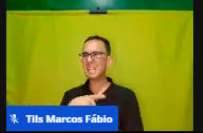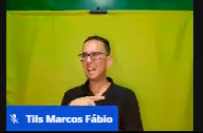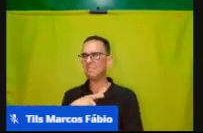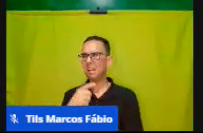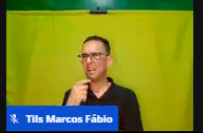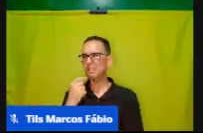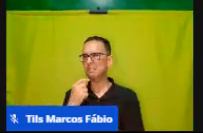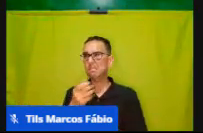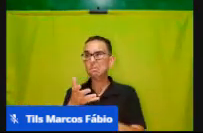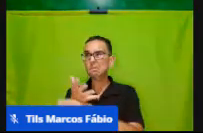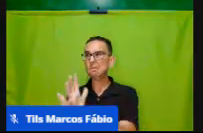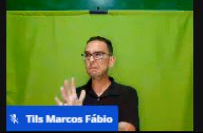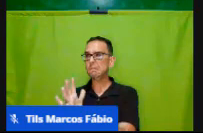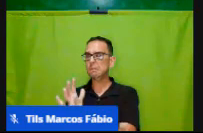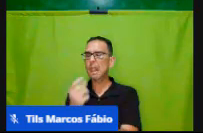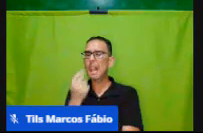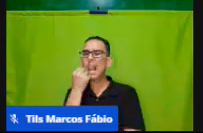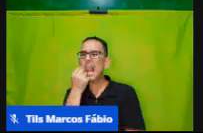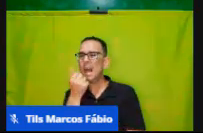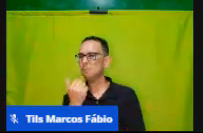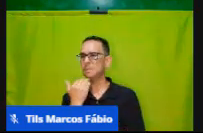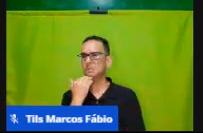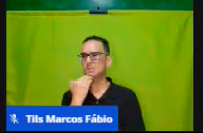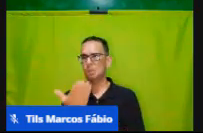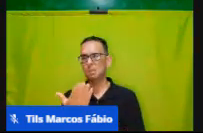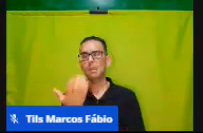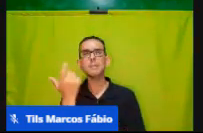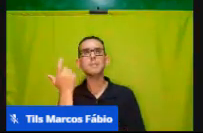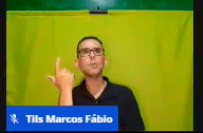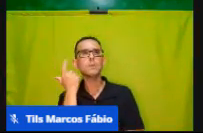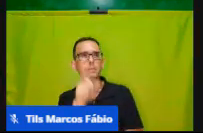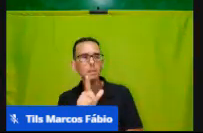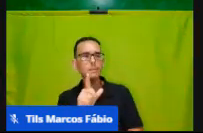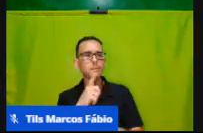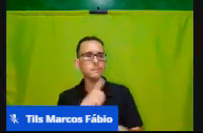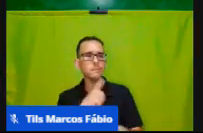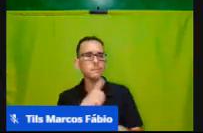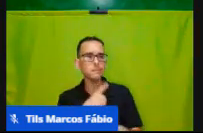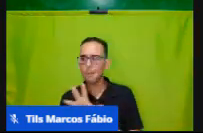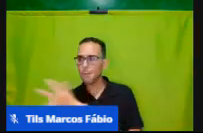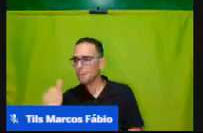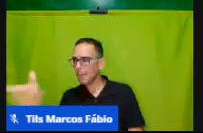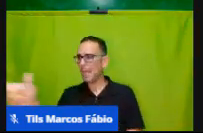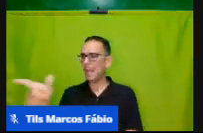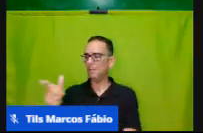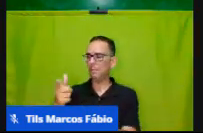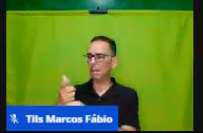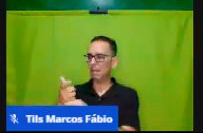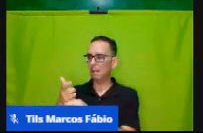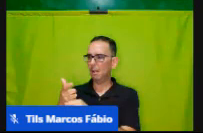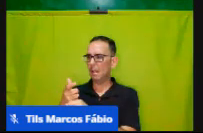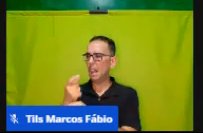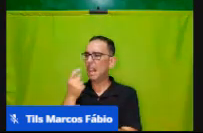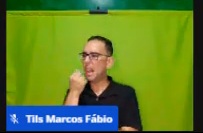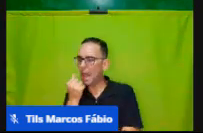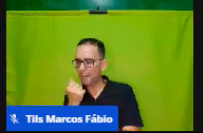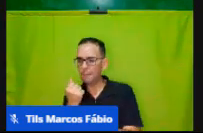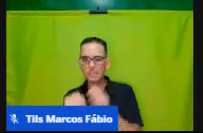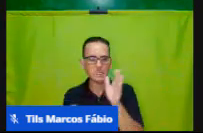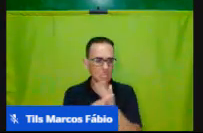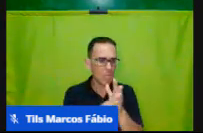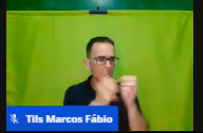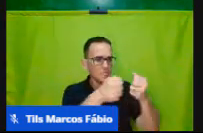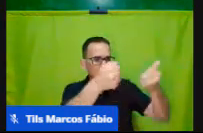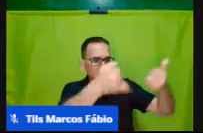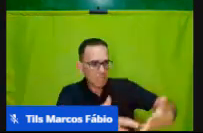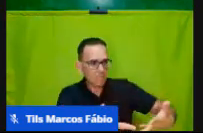existia, né? Então você dava um jeito, pegava um lápis ali, cortava, tirava a parte do grafite para poder eles estarem